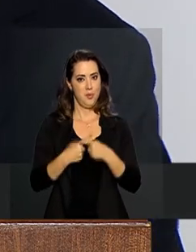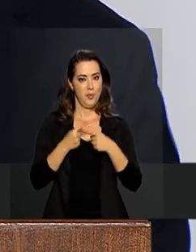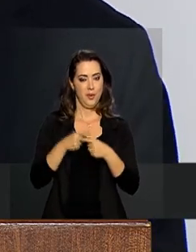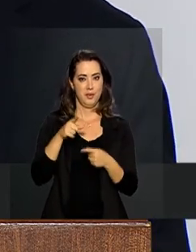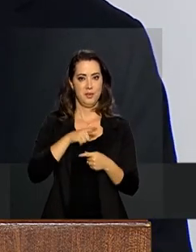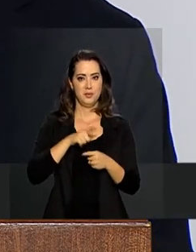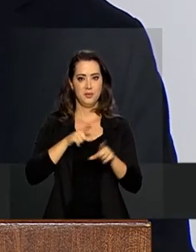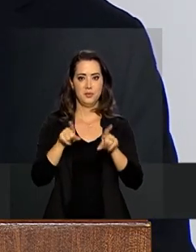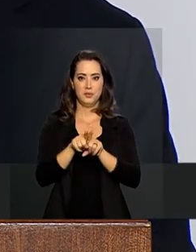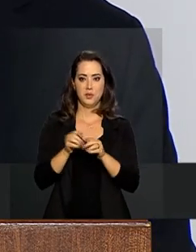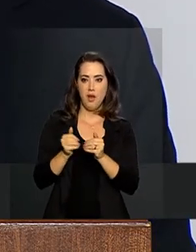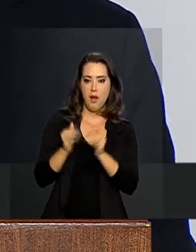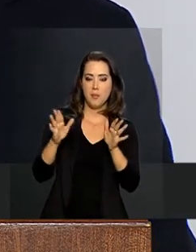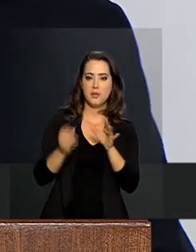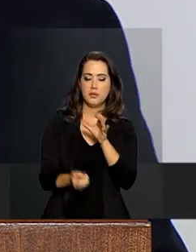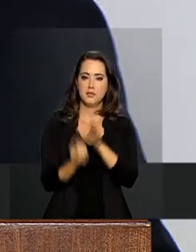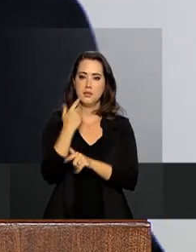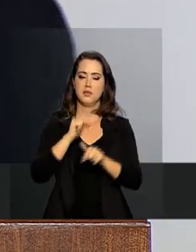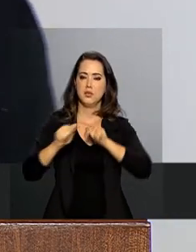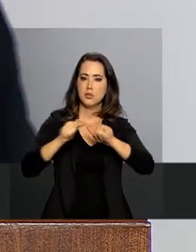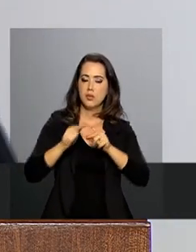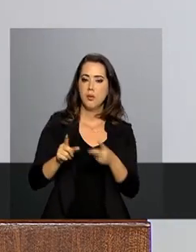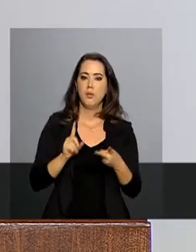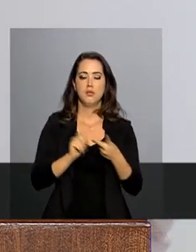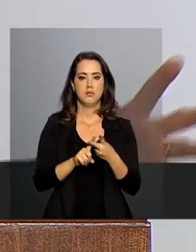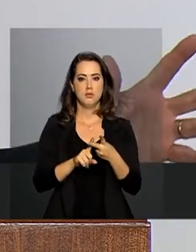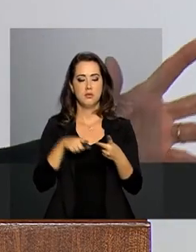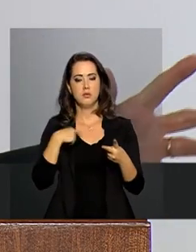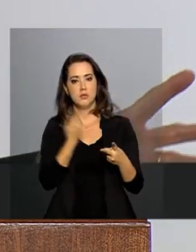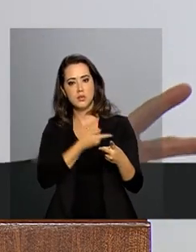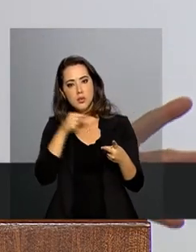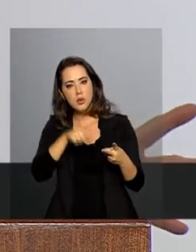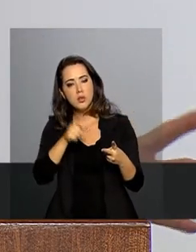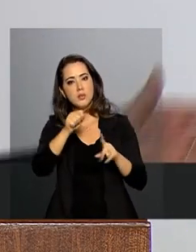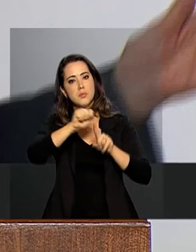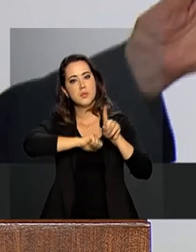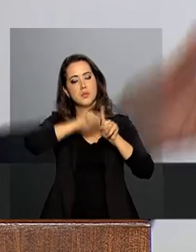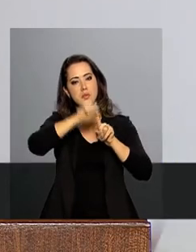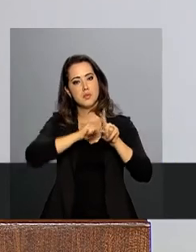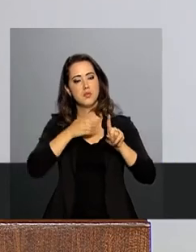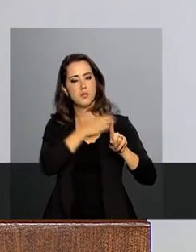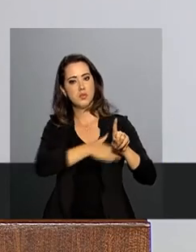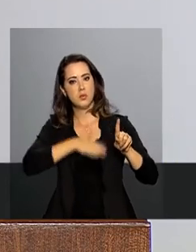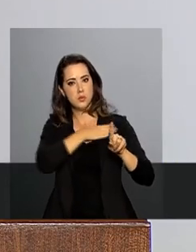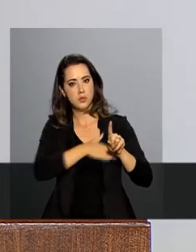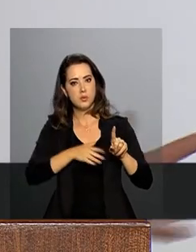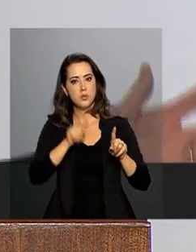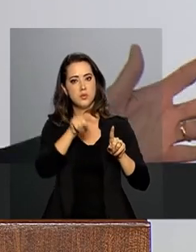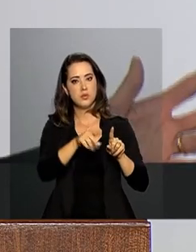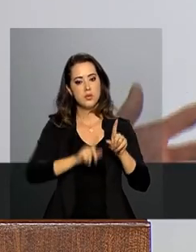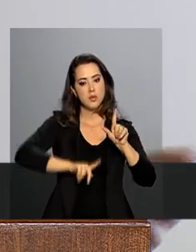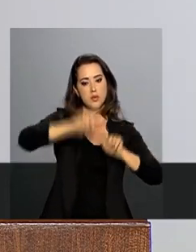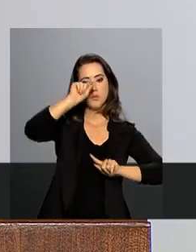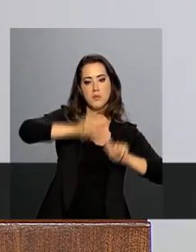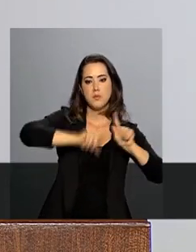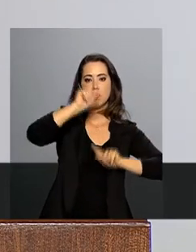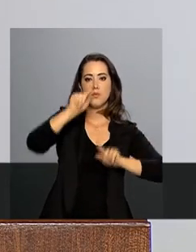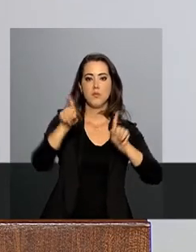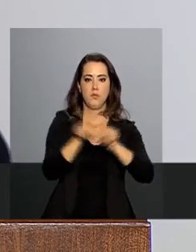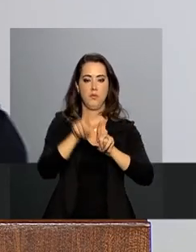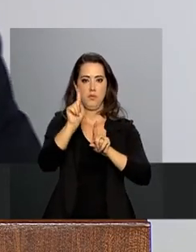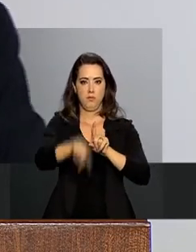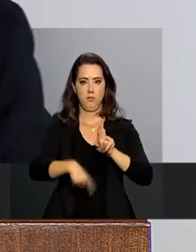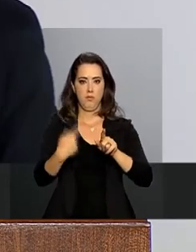que também se a bons empregos que foi sem razão que neste mês de agosto nós batemos no cairo um recorde em matéria